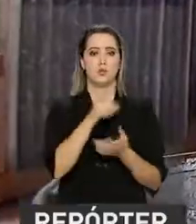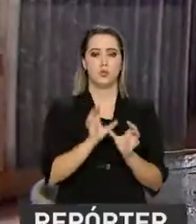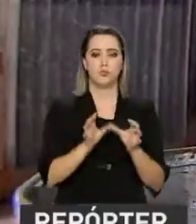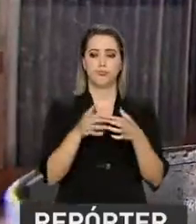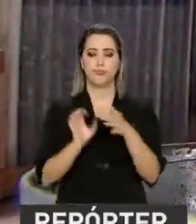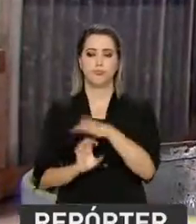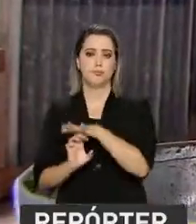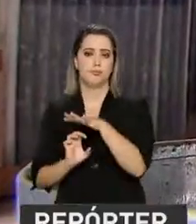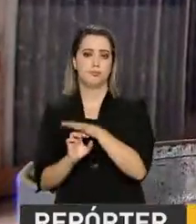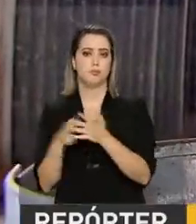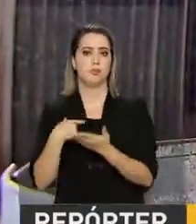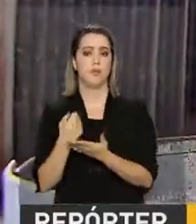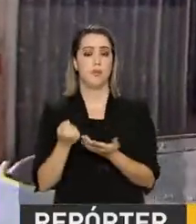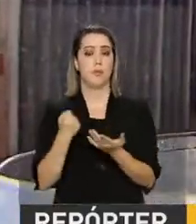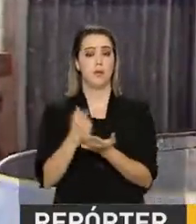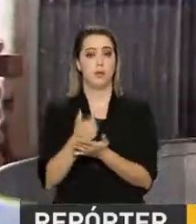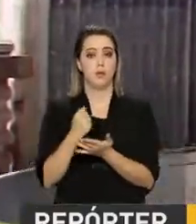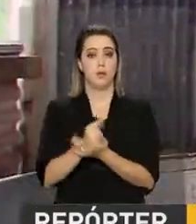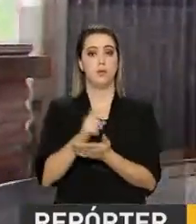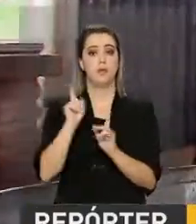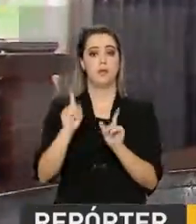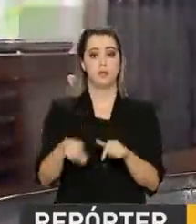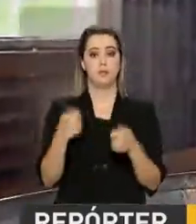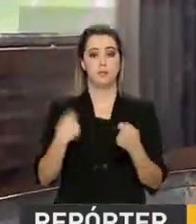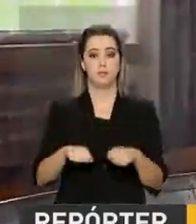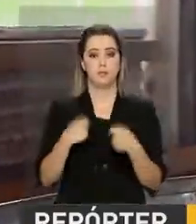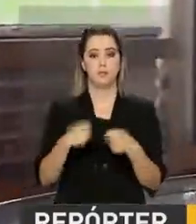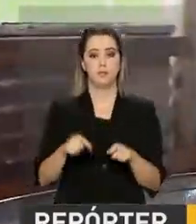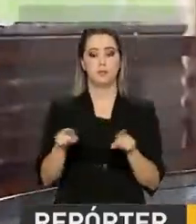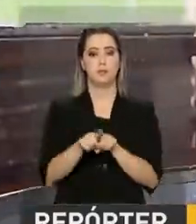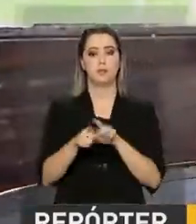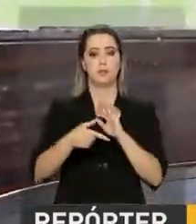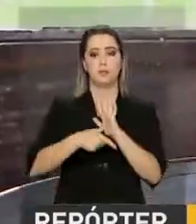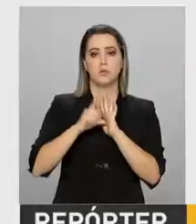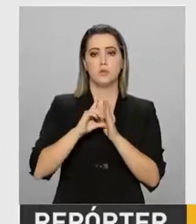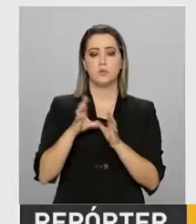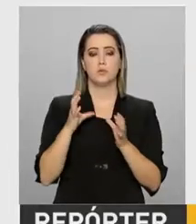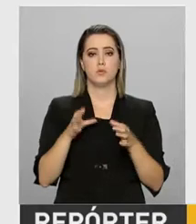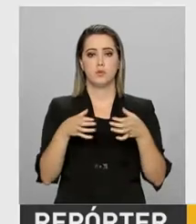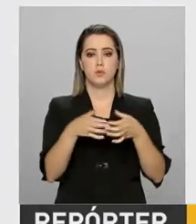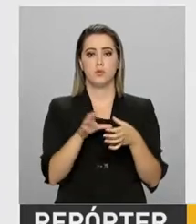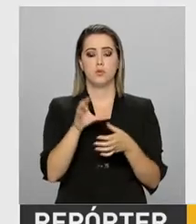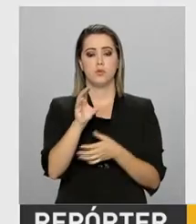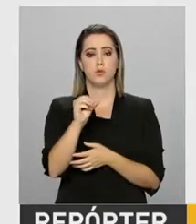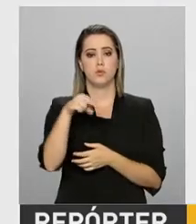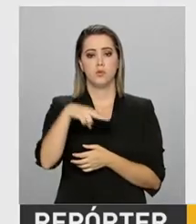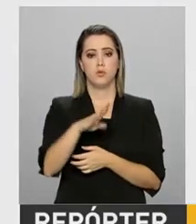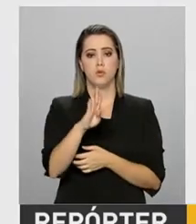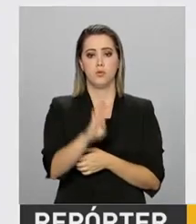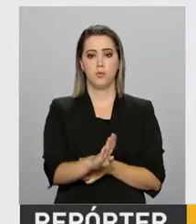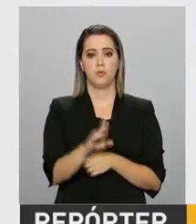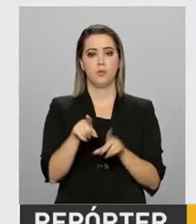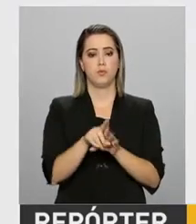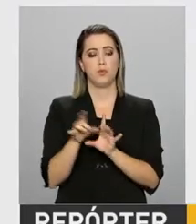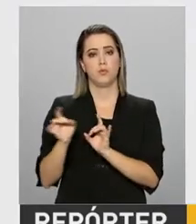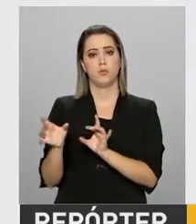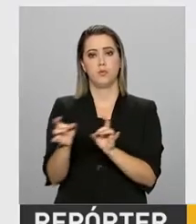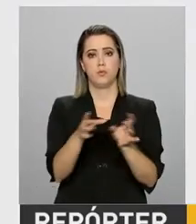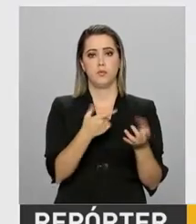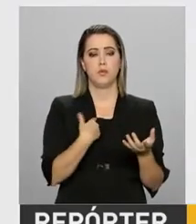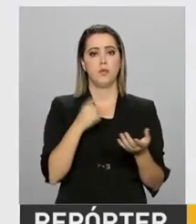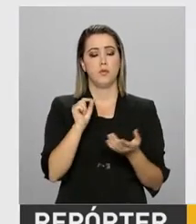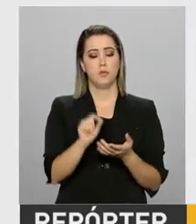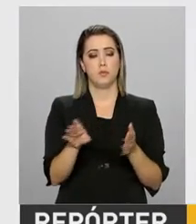comprar o milho pelo programa é necessário registro prévio no cadastro técnico do programa de vendas em balcão